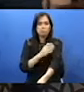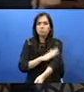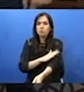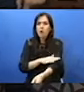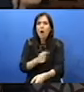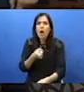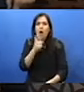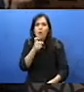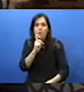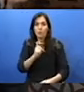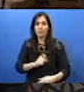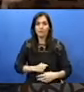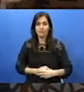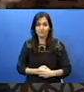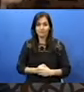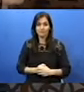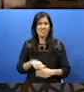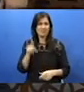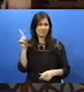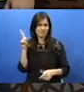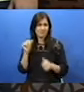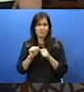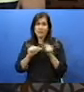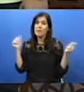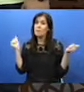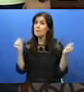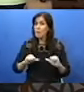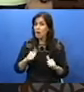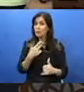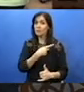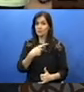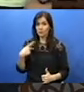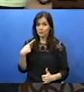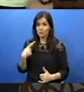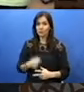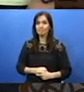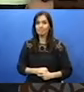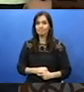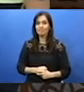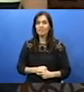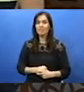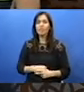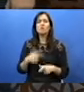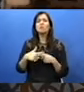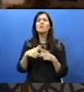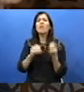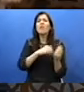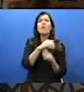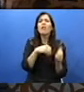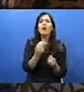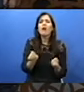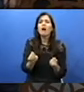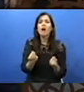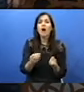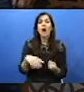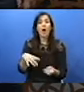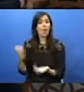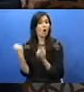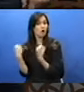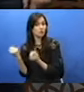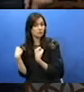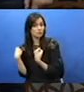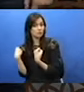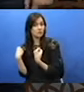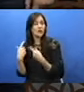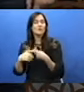é uma coisa que faz mal à nossa saúde. E por que essa relação com a educação física? Educação física, ela trata